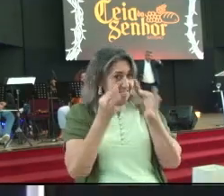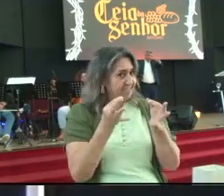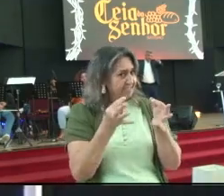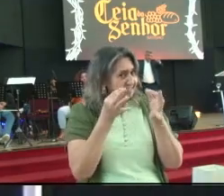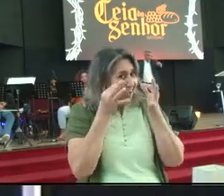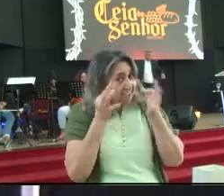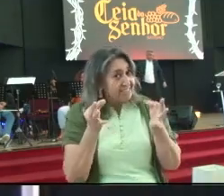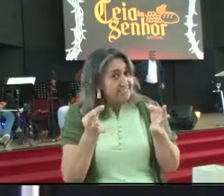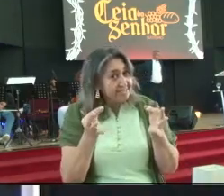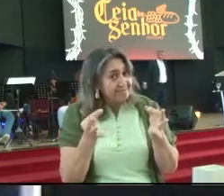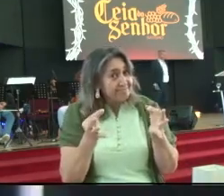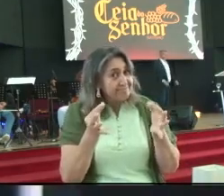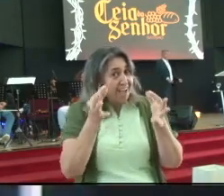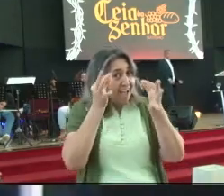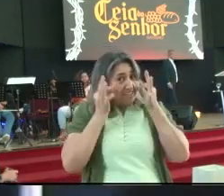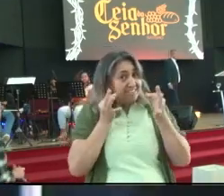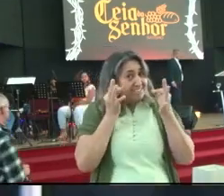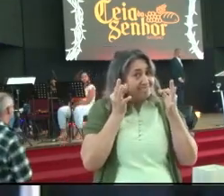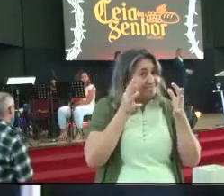cá.